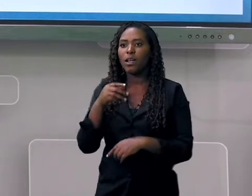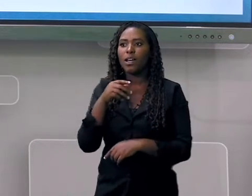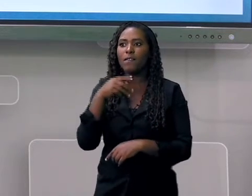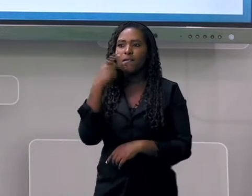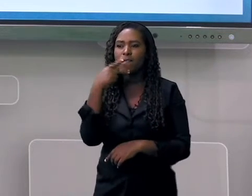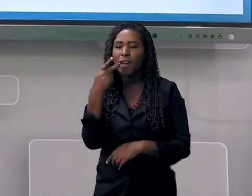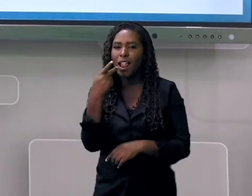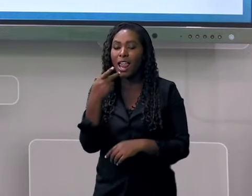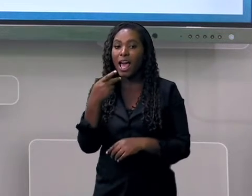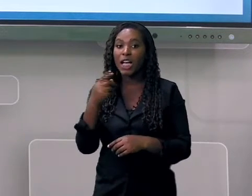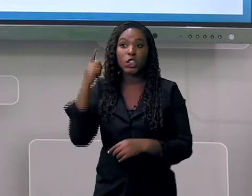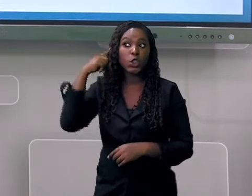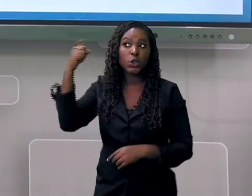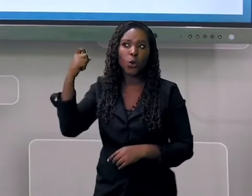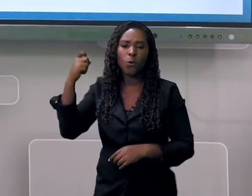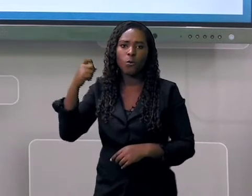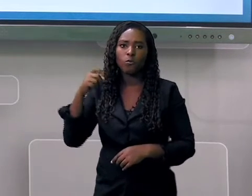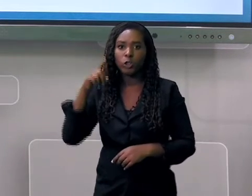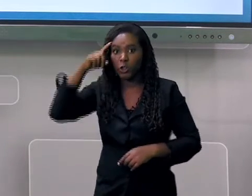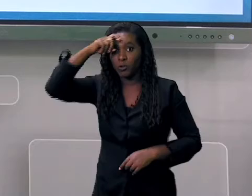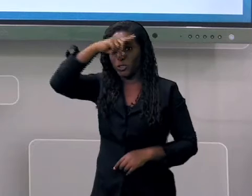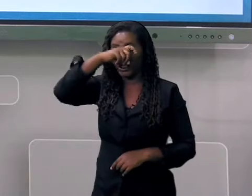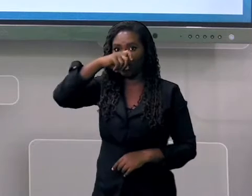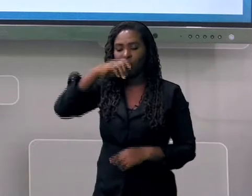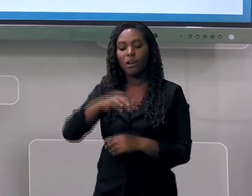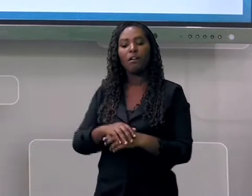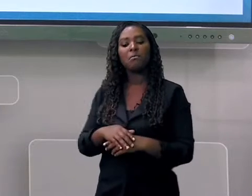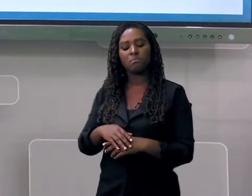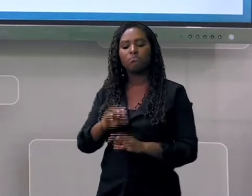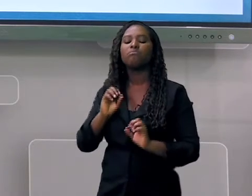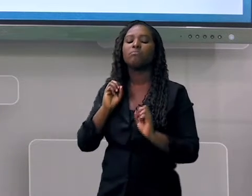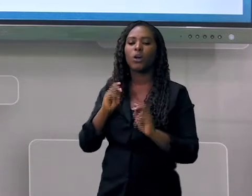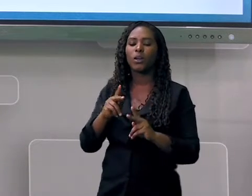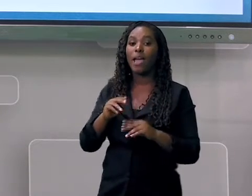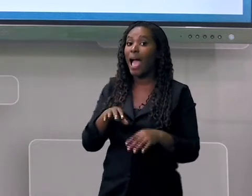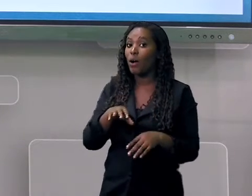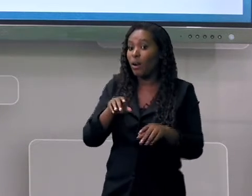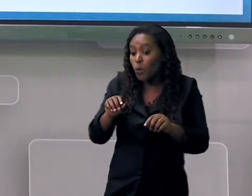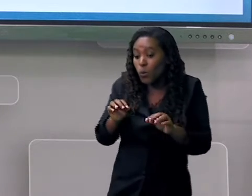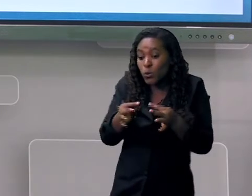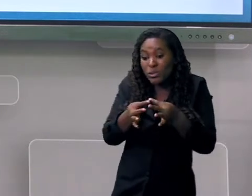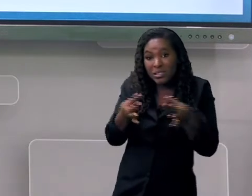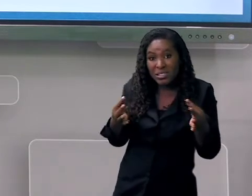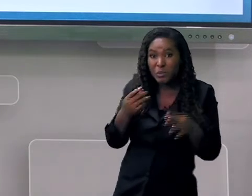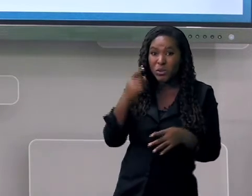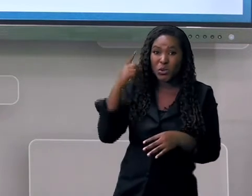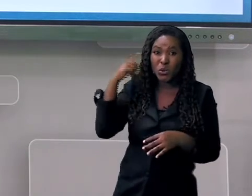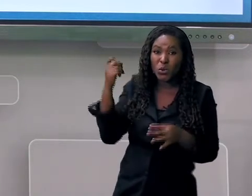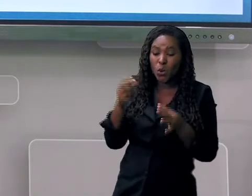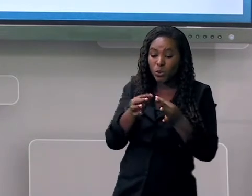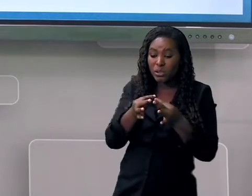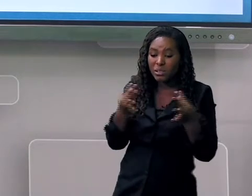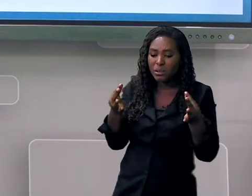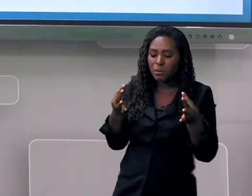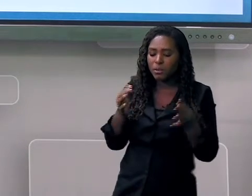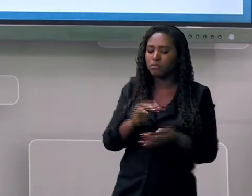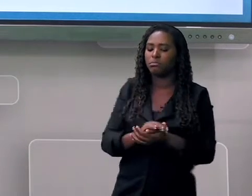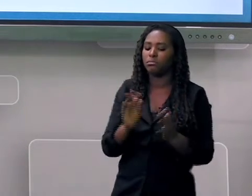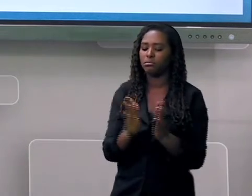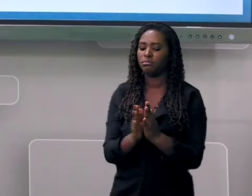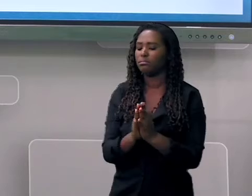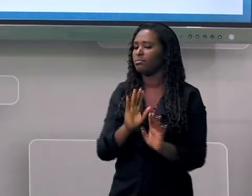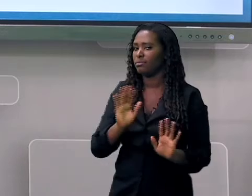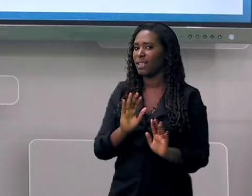ela repetir sons que você pedir. Por exemplo, você fala A, e ela falou A, você recompensa.